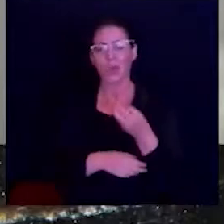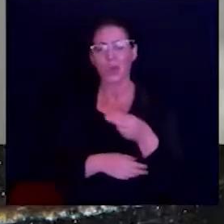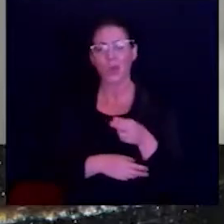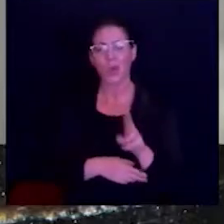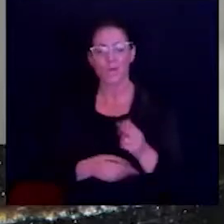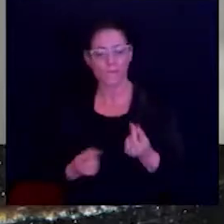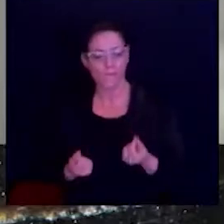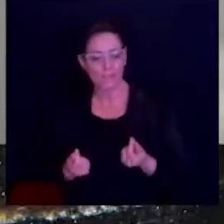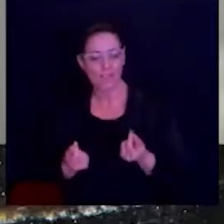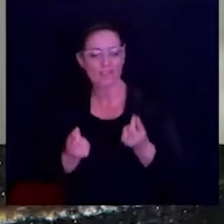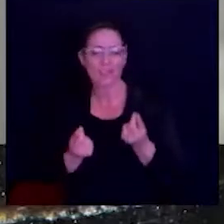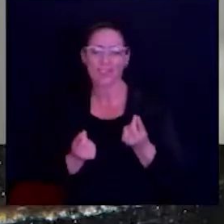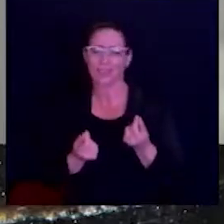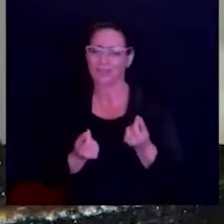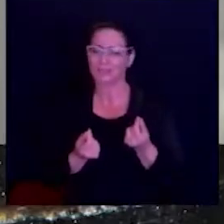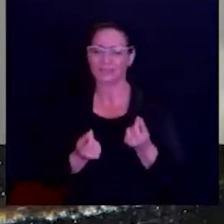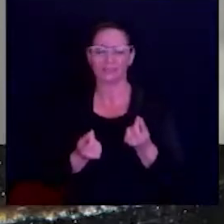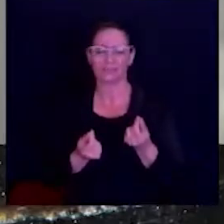estabilidade financeira.